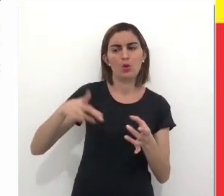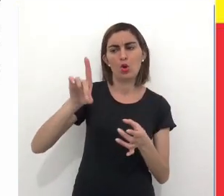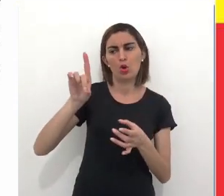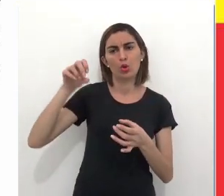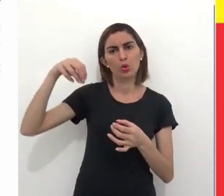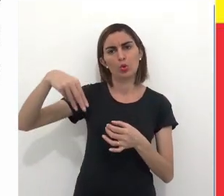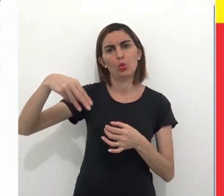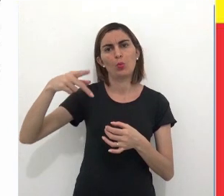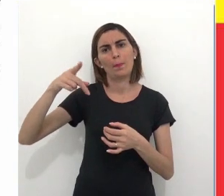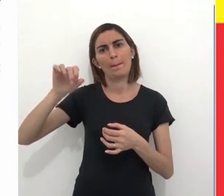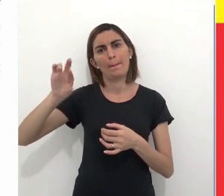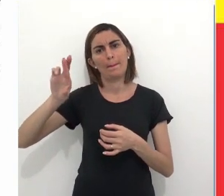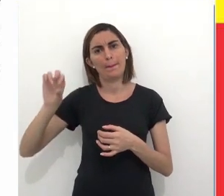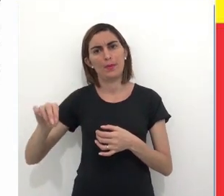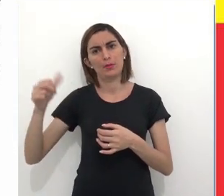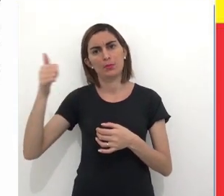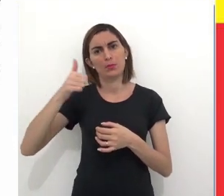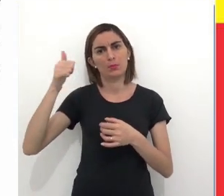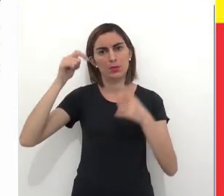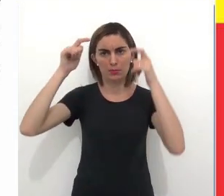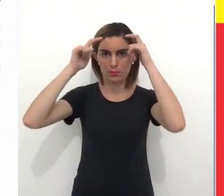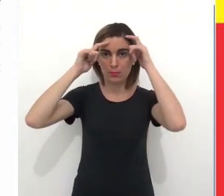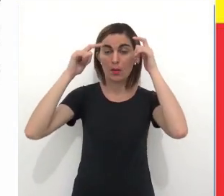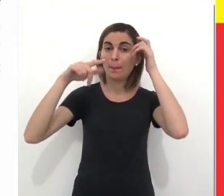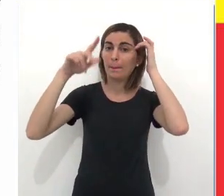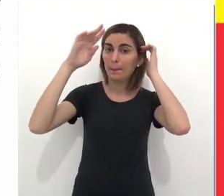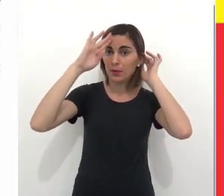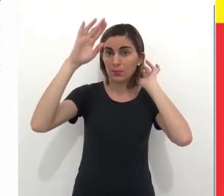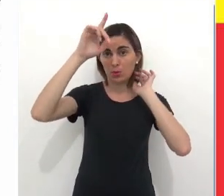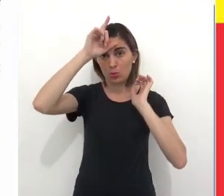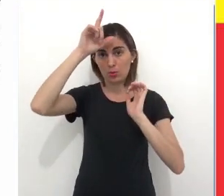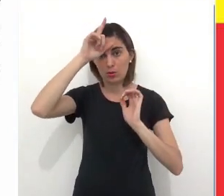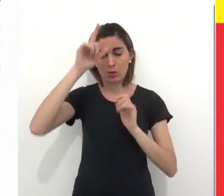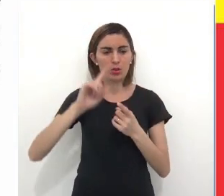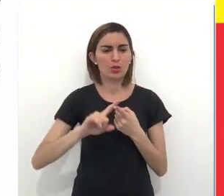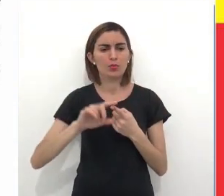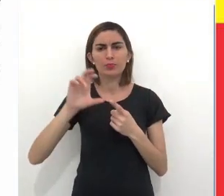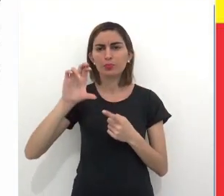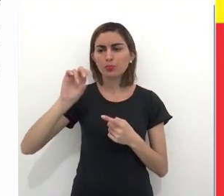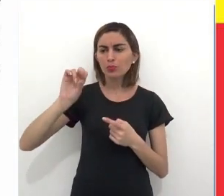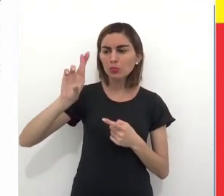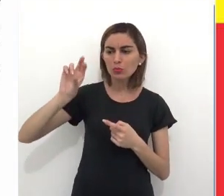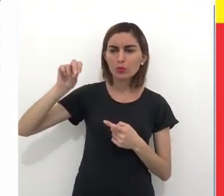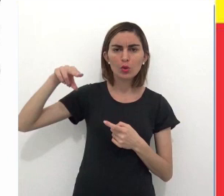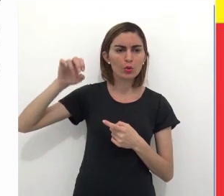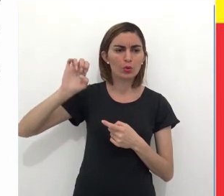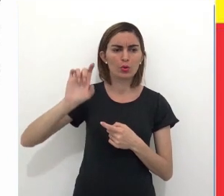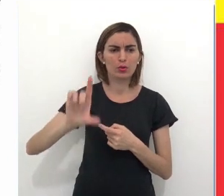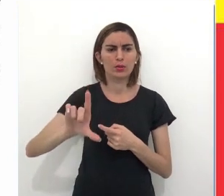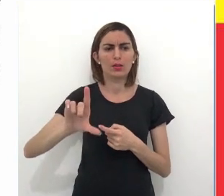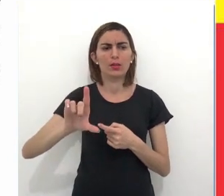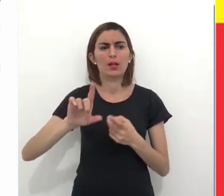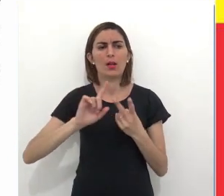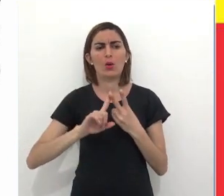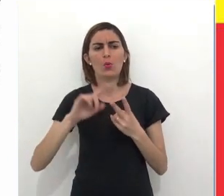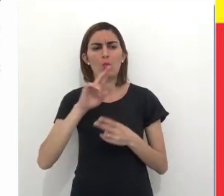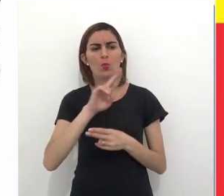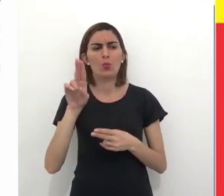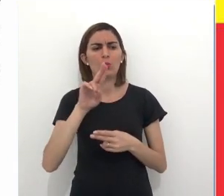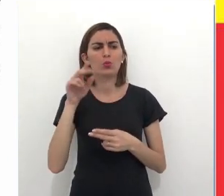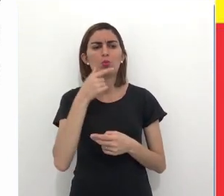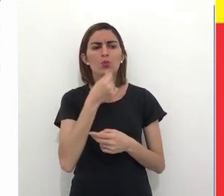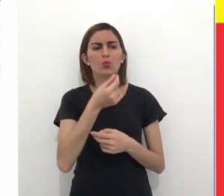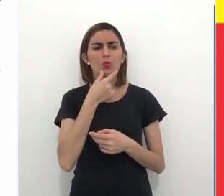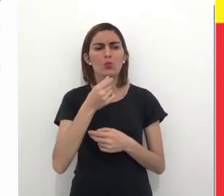I, tendo como principal líder o restaurador Coronel Pinto Madeira. Olha o